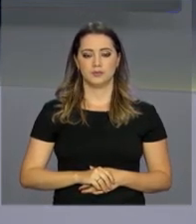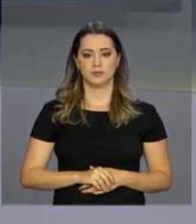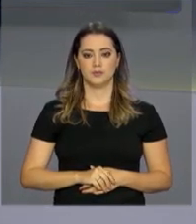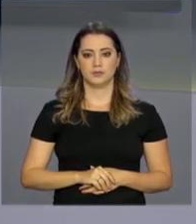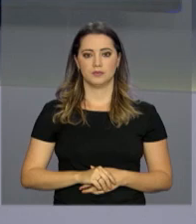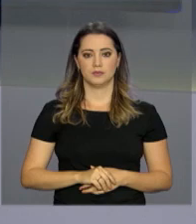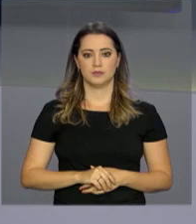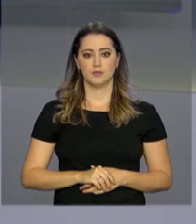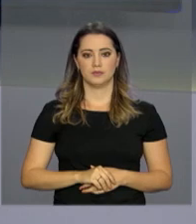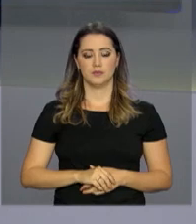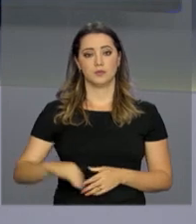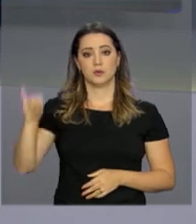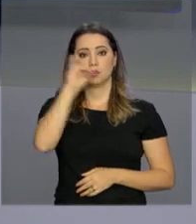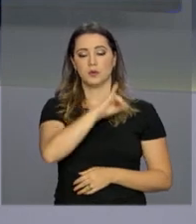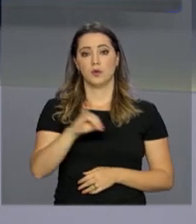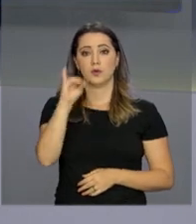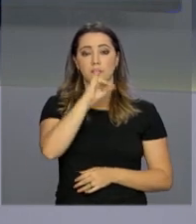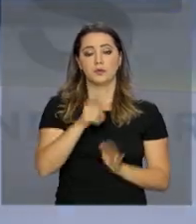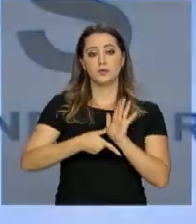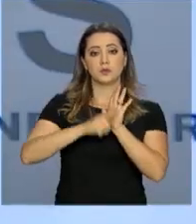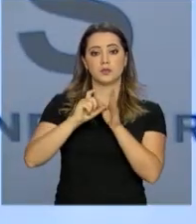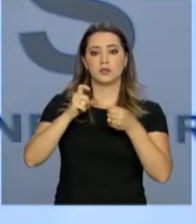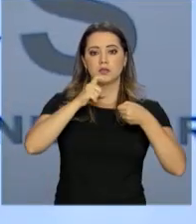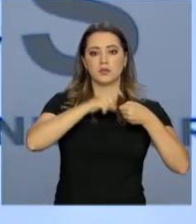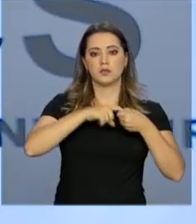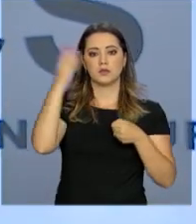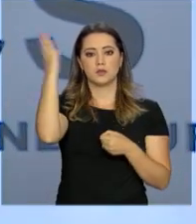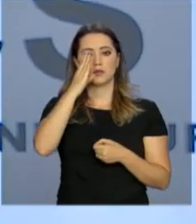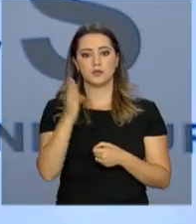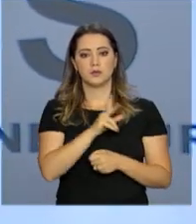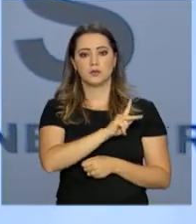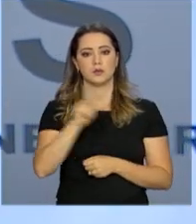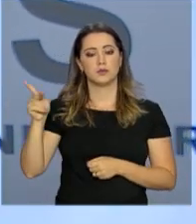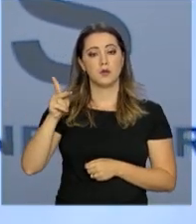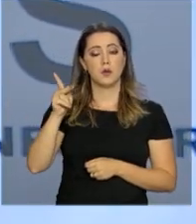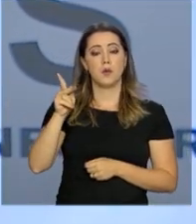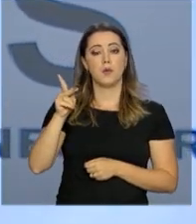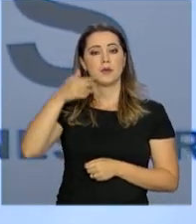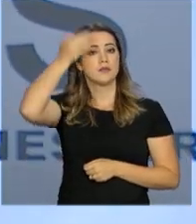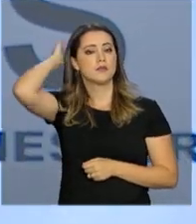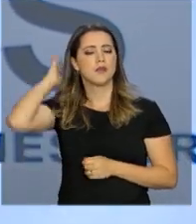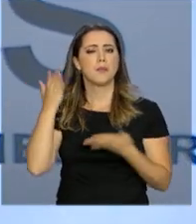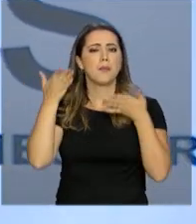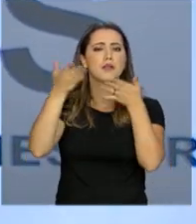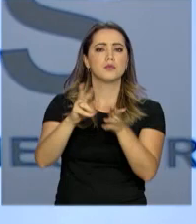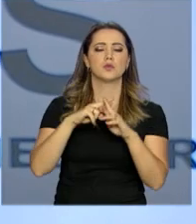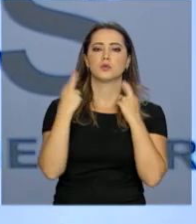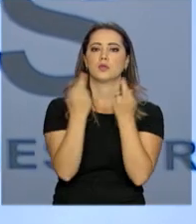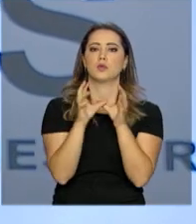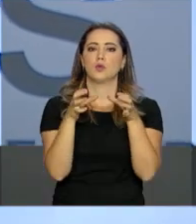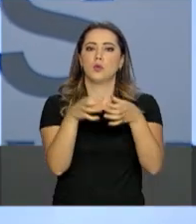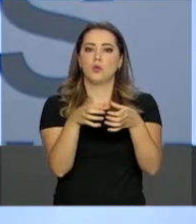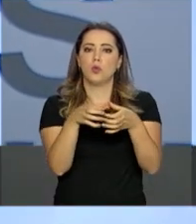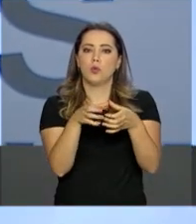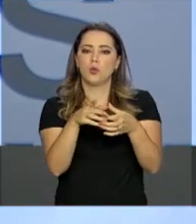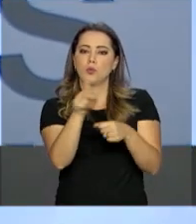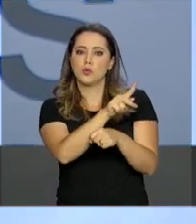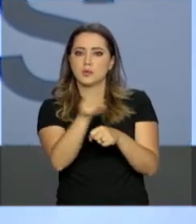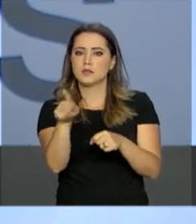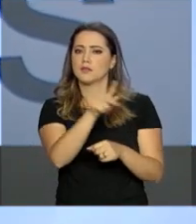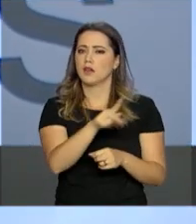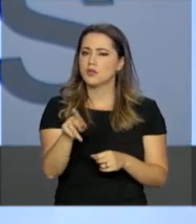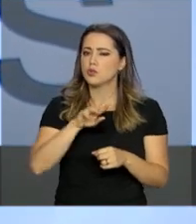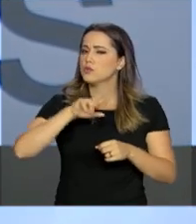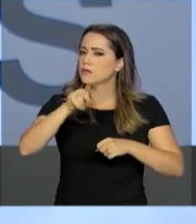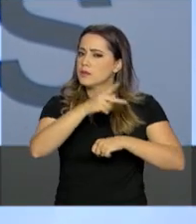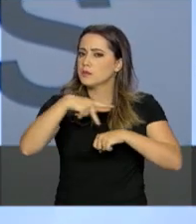paula renata antes de voltar para o brasil o presidente michel temer participou de uma reunião privada com chefes de governo e de estado dos brics